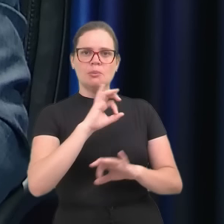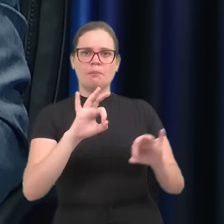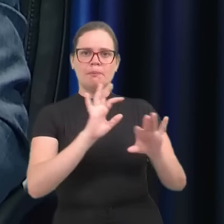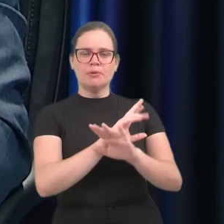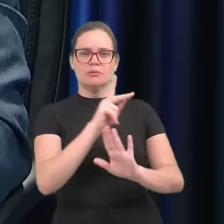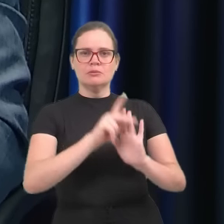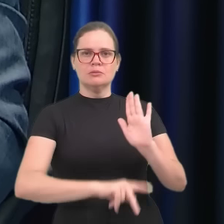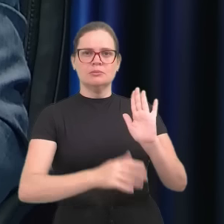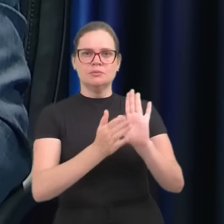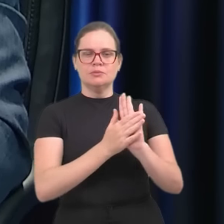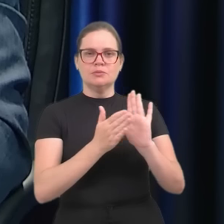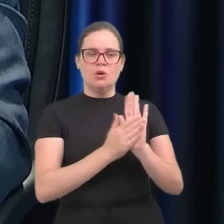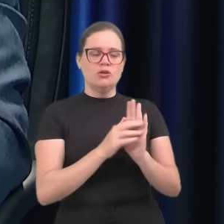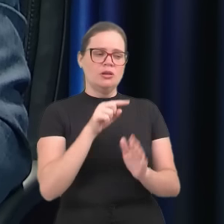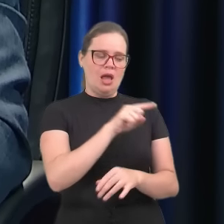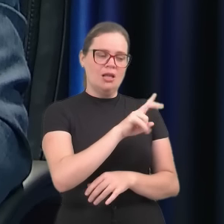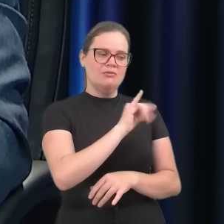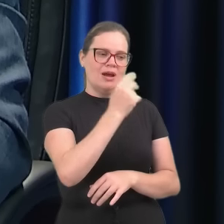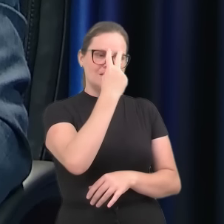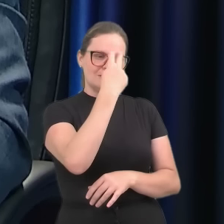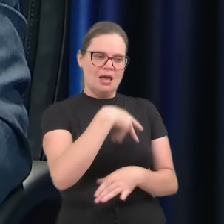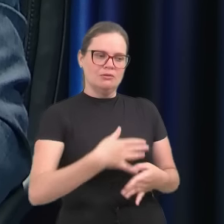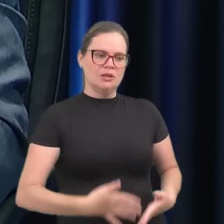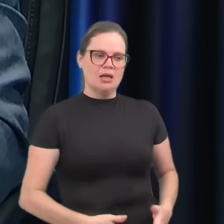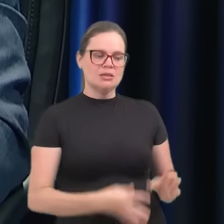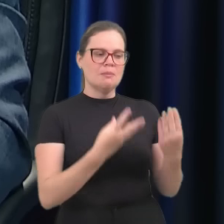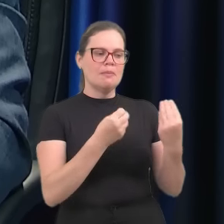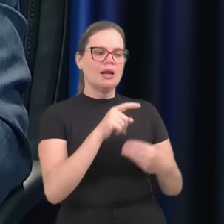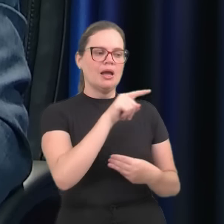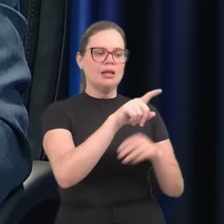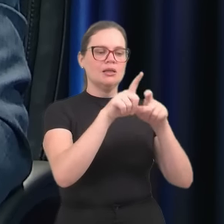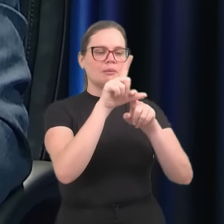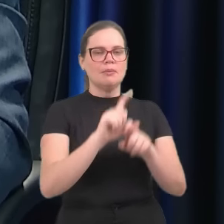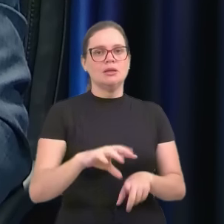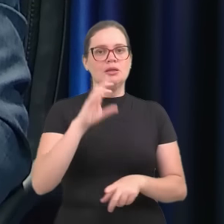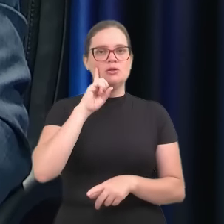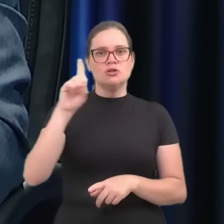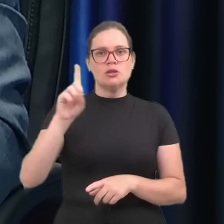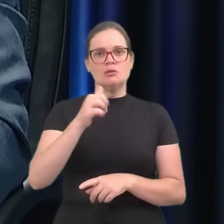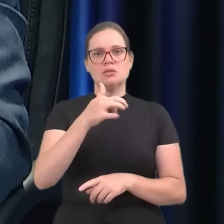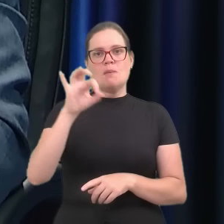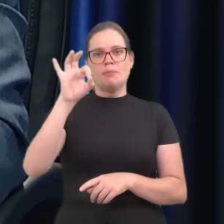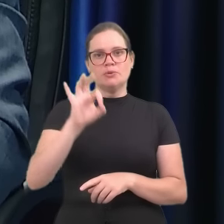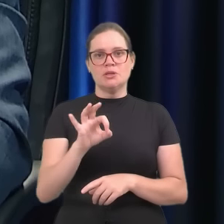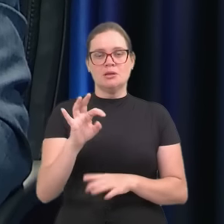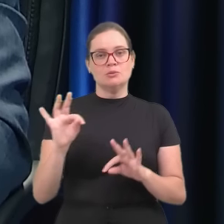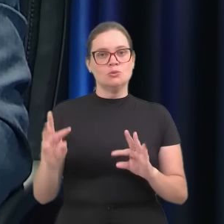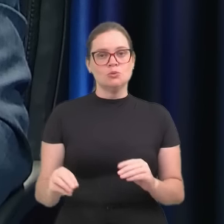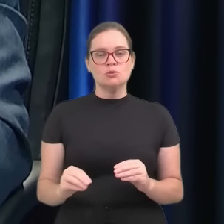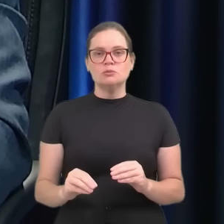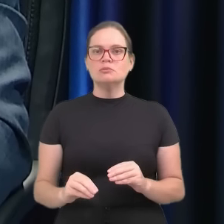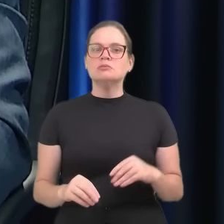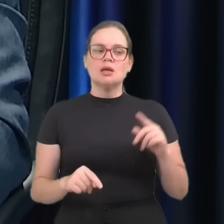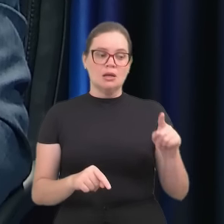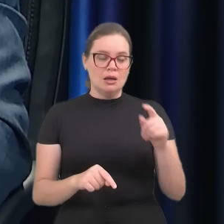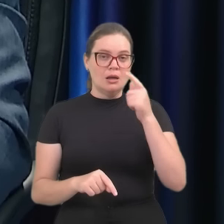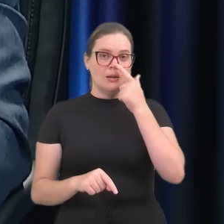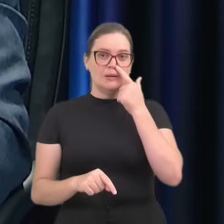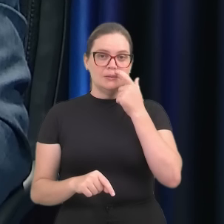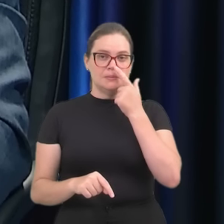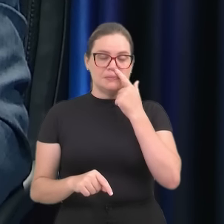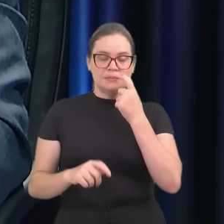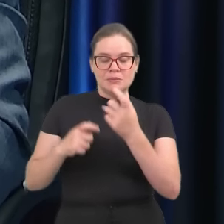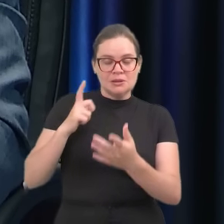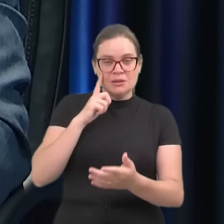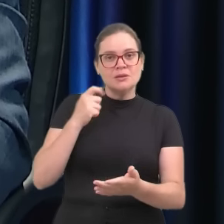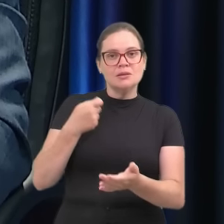providenciou uma fragilidade para que ele dependesse de Deus. E quando ele decidiu buscar o